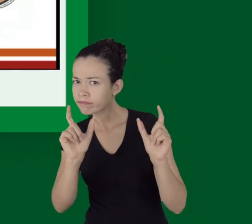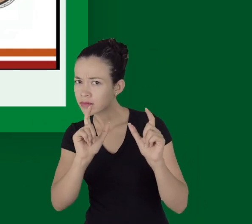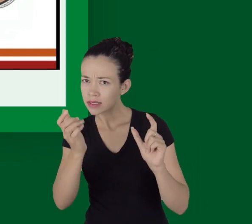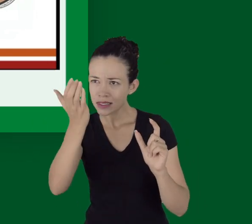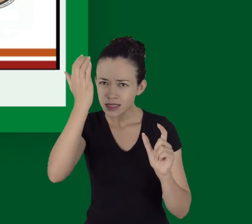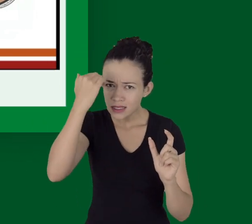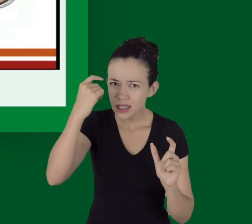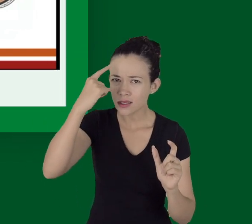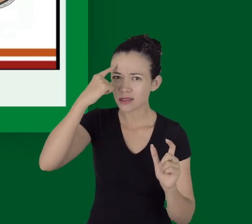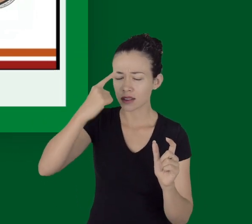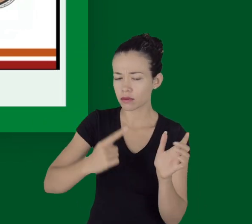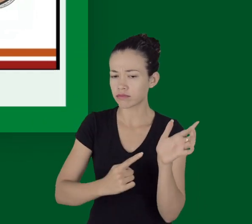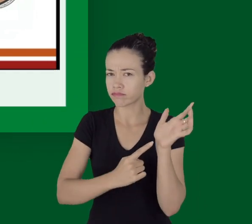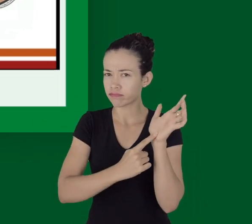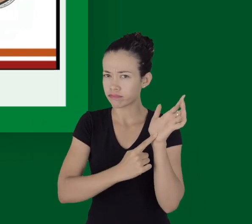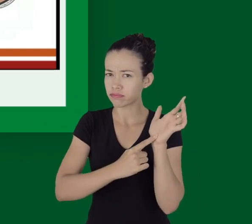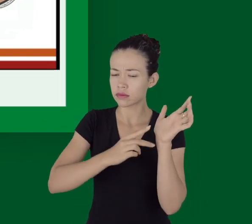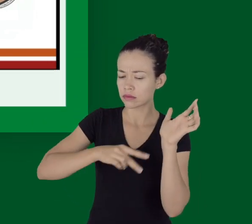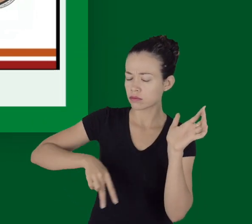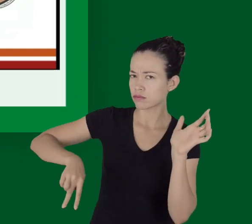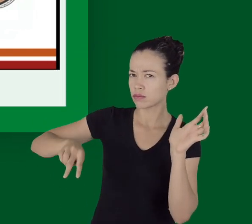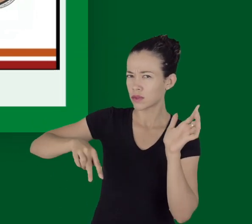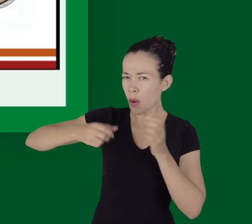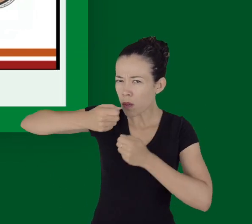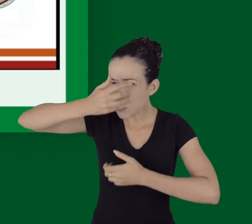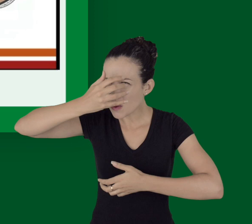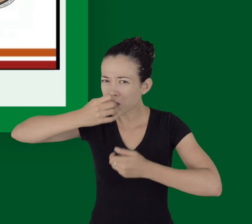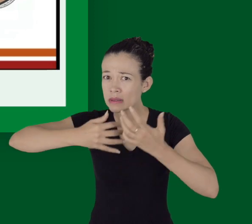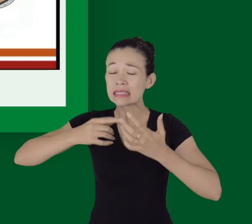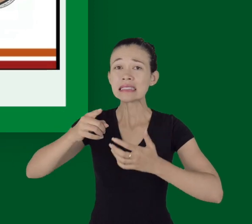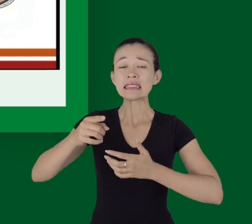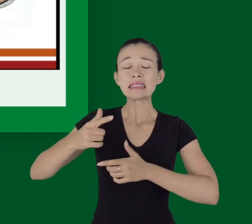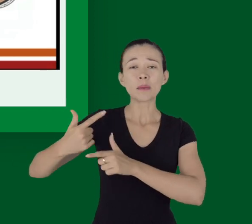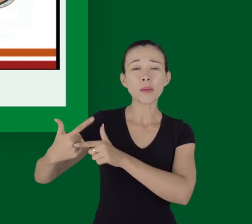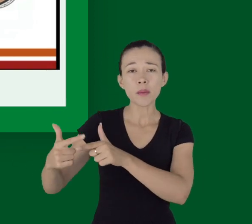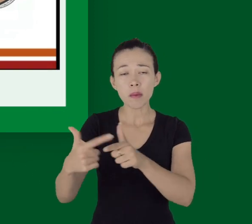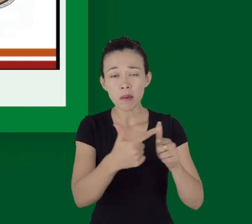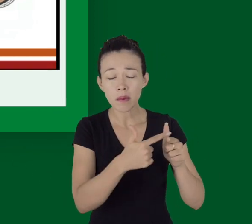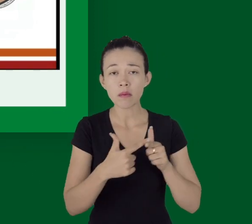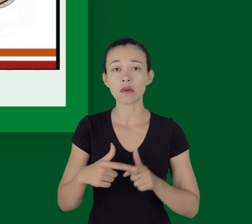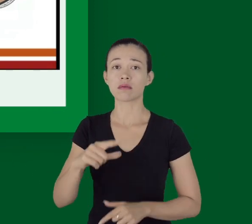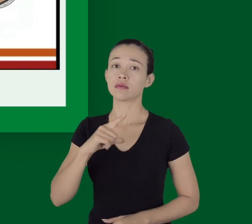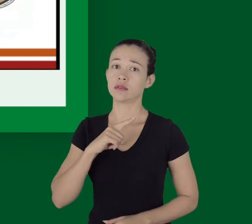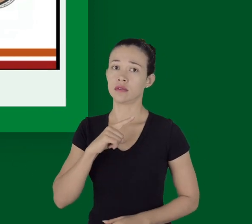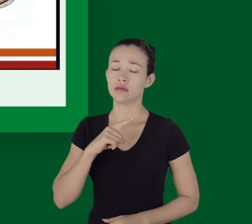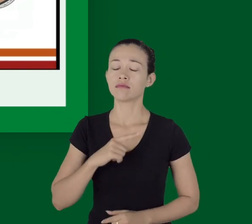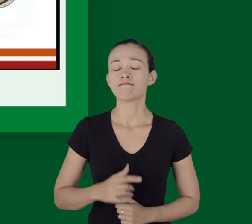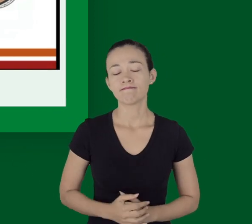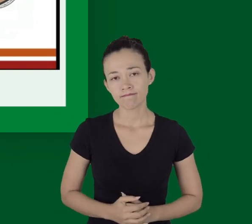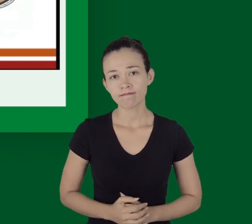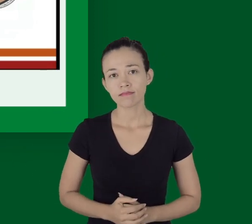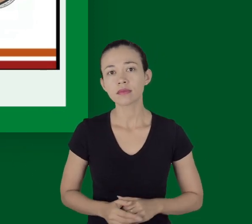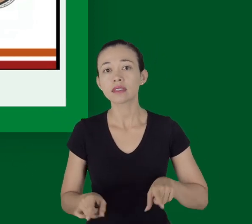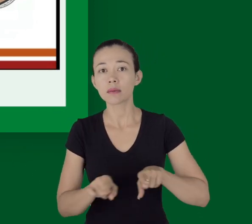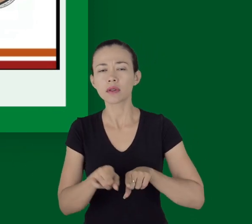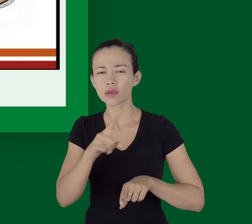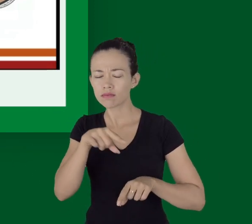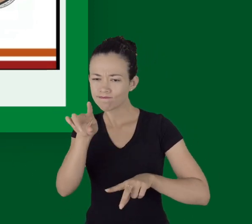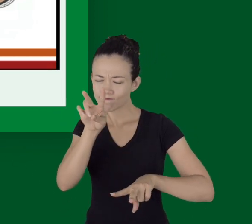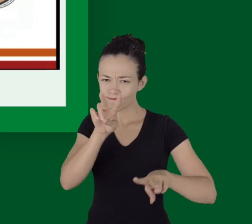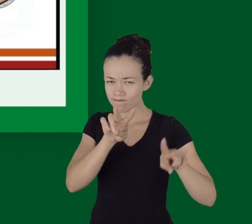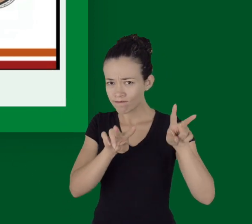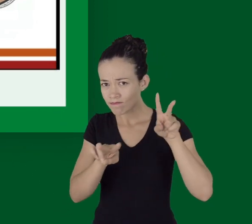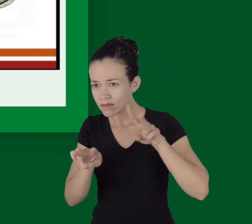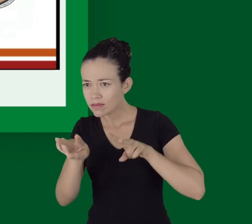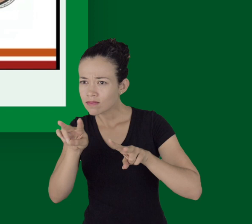grande para comprometimento neurológico. E alguns aspectos clínicos que podem